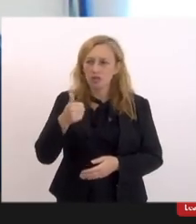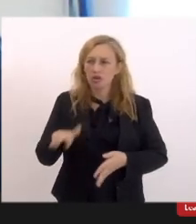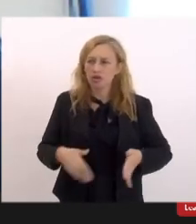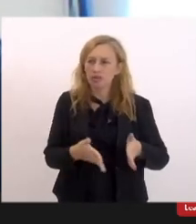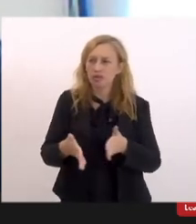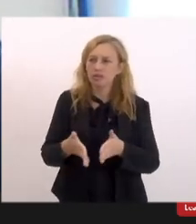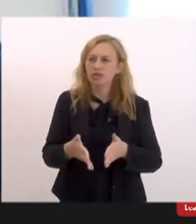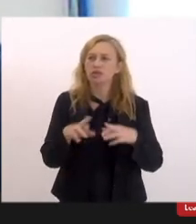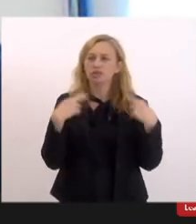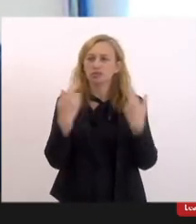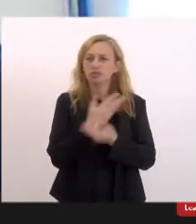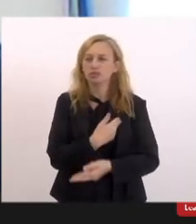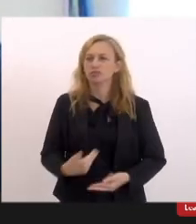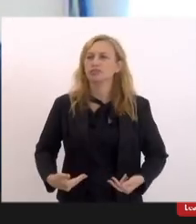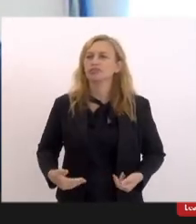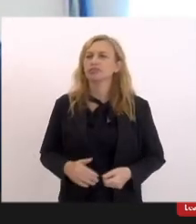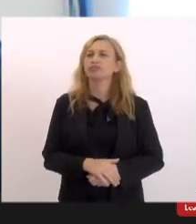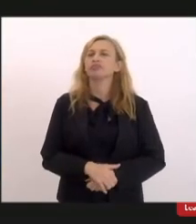entendimento nessa audiência pública.